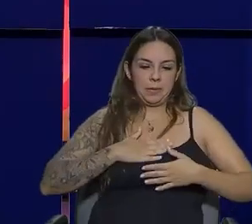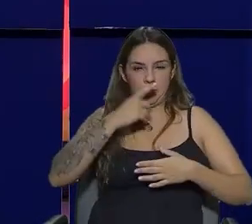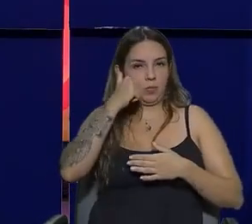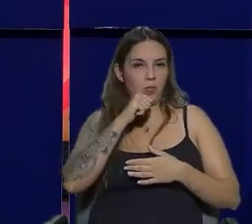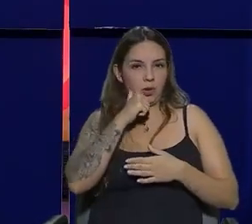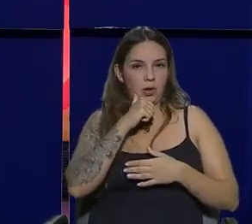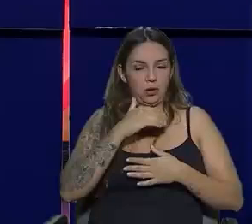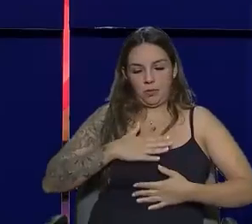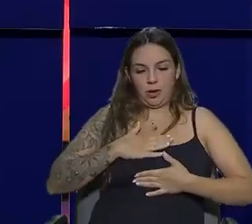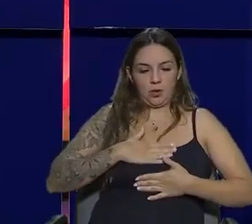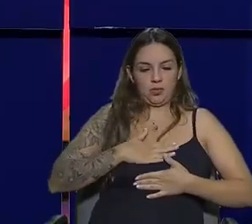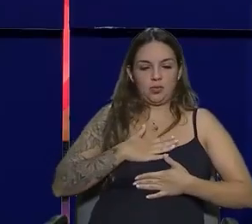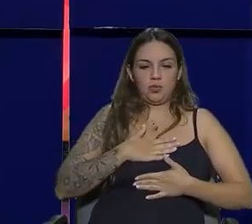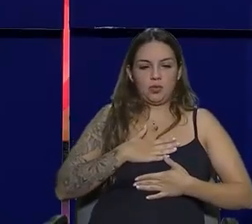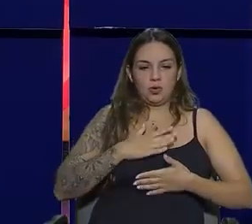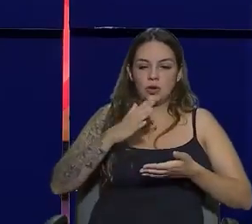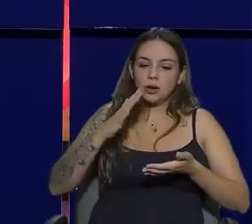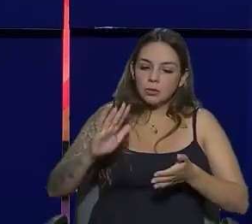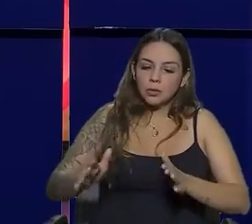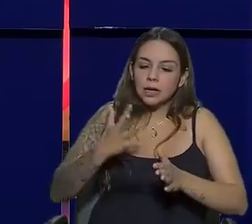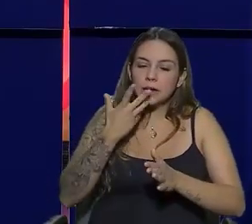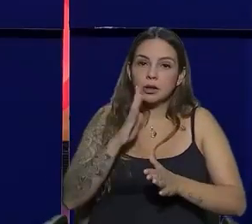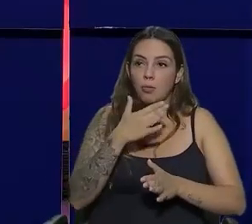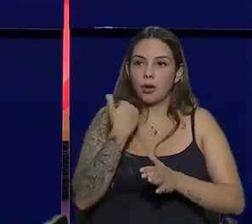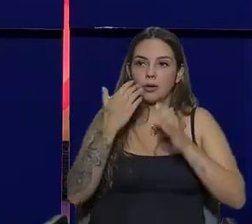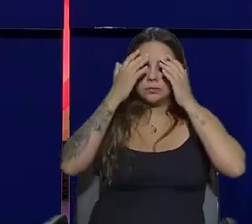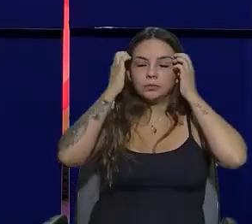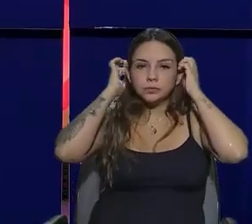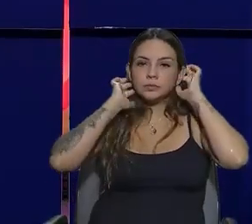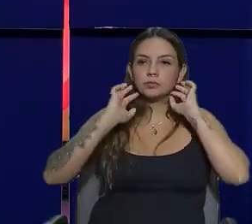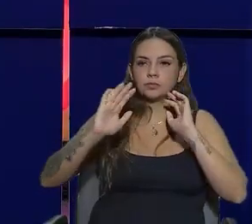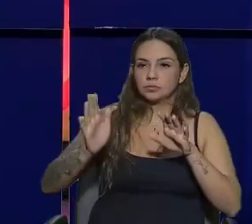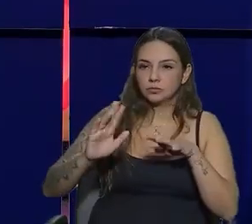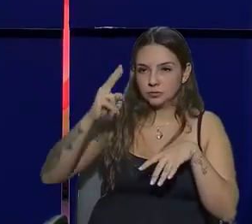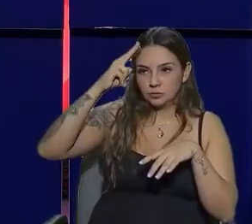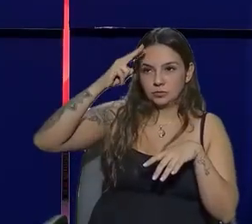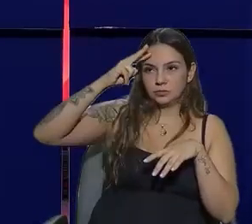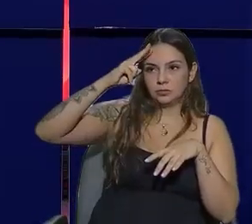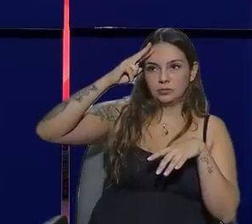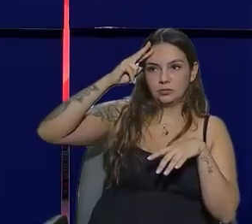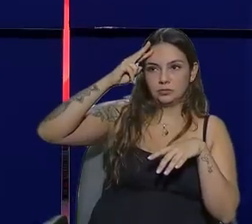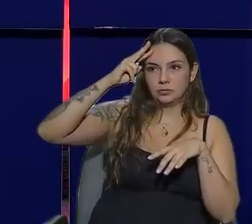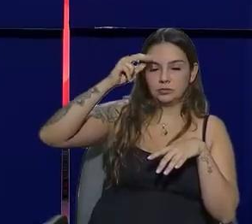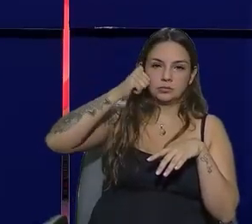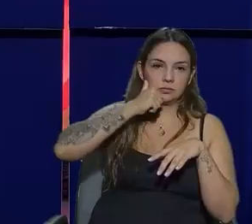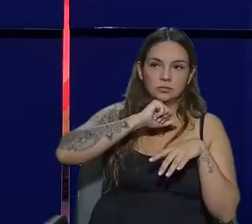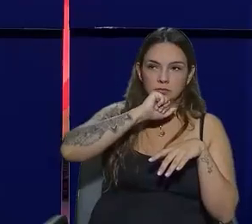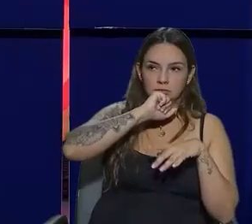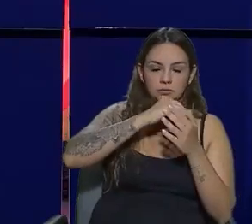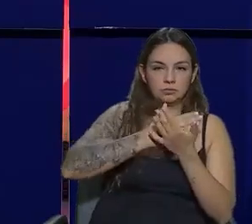mulher está dando banho numa criança que morreu. E ela lembra que ela, como